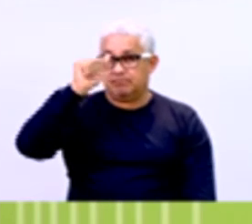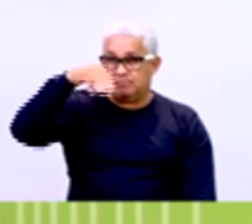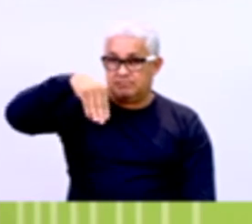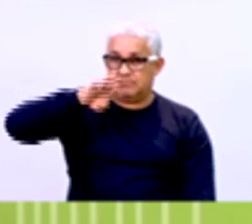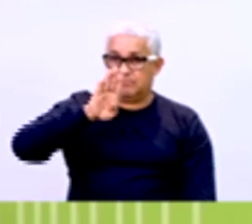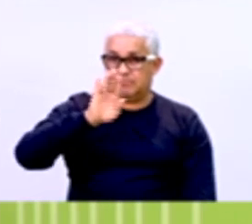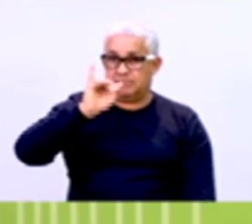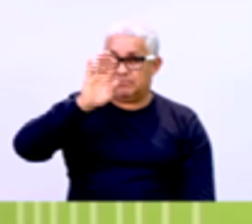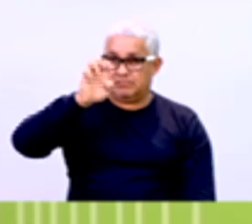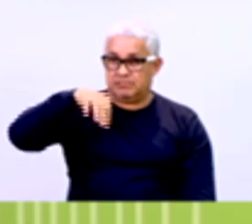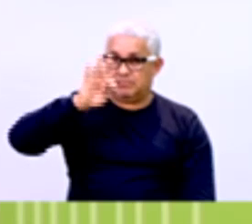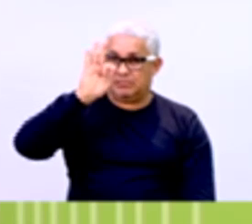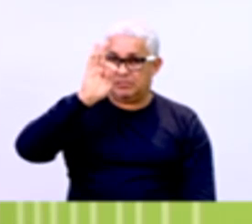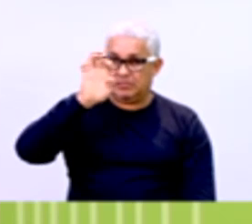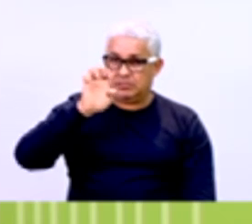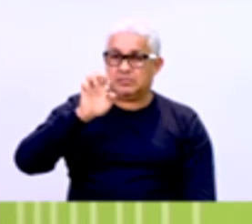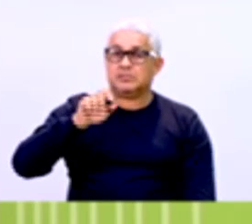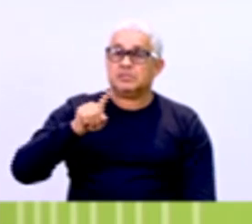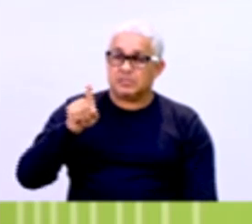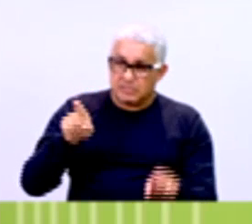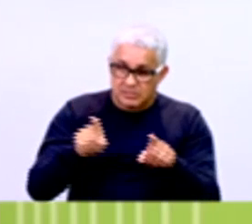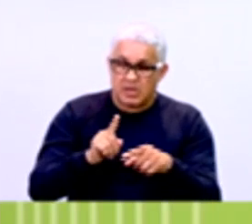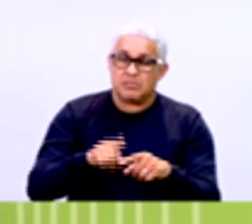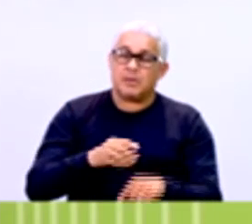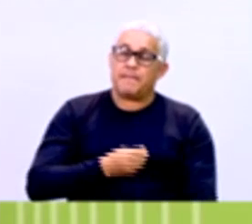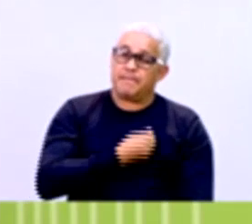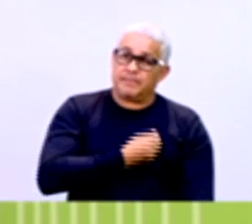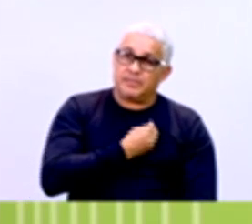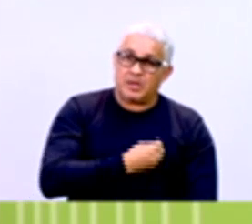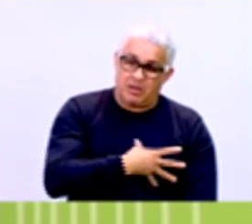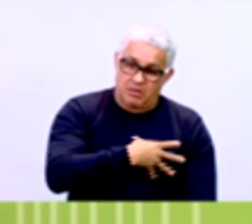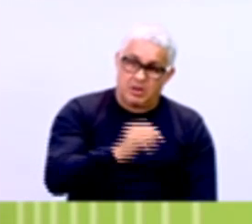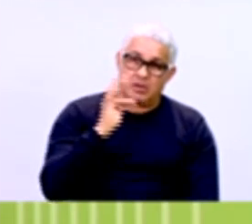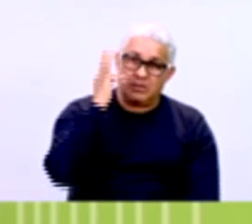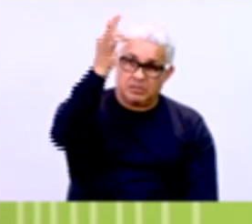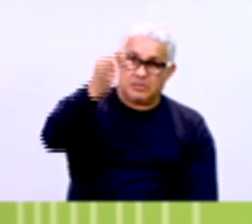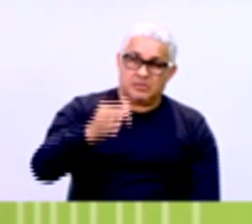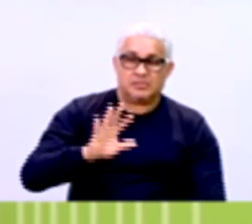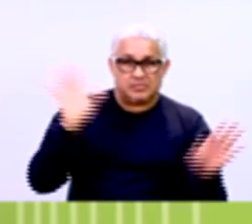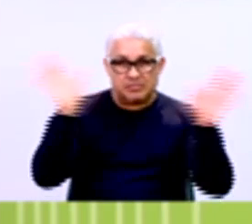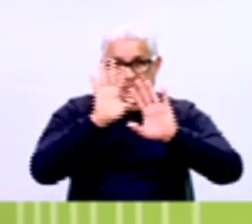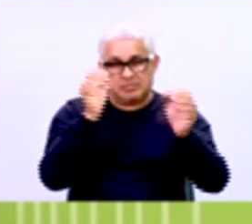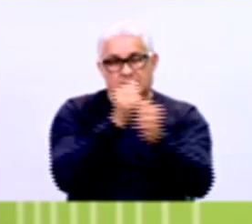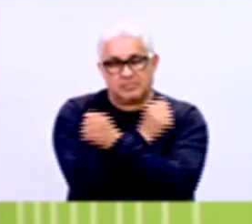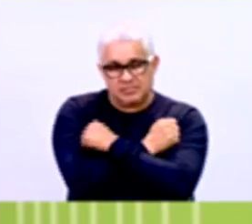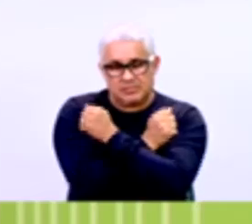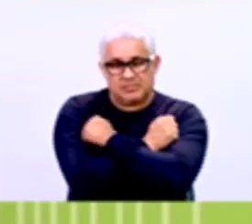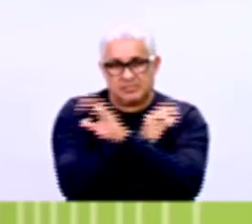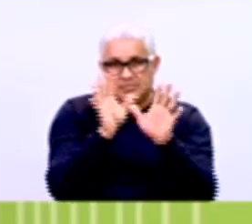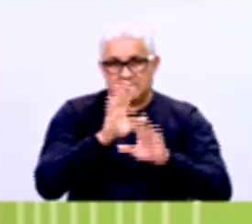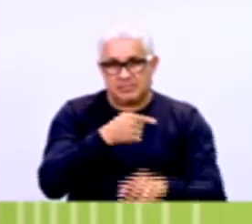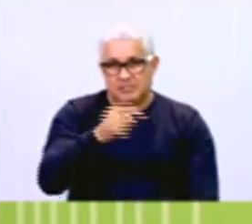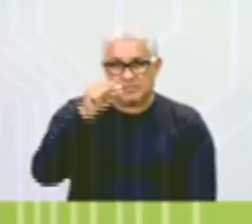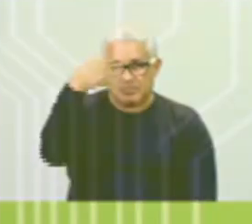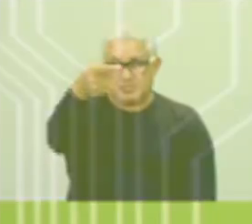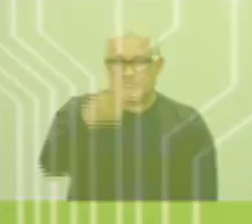saudável para as presentes e para as futuras gerações, é que nós nos despedimos de vocês. Até semana que vem, então, um abraço.